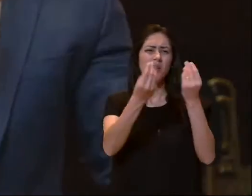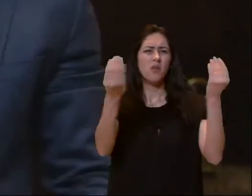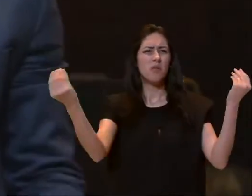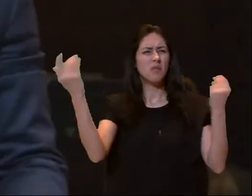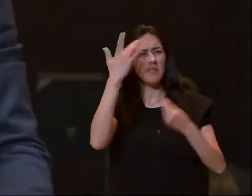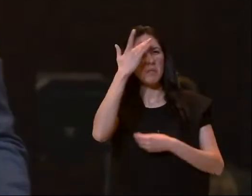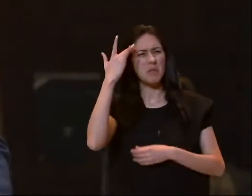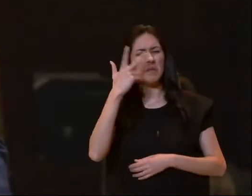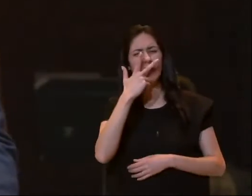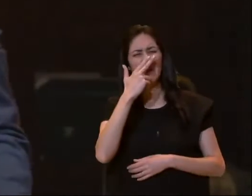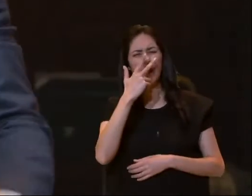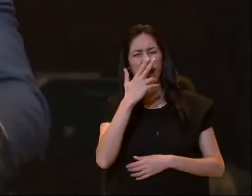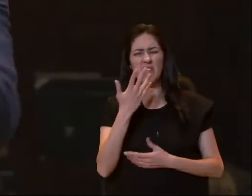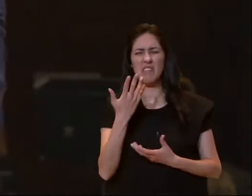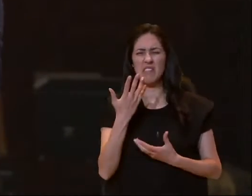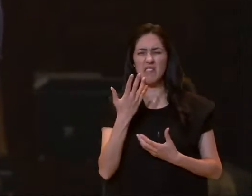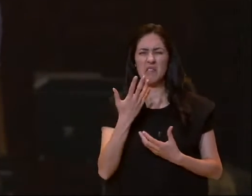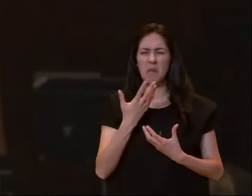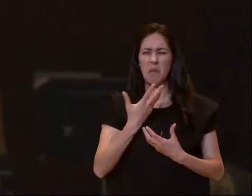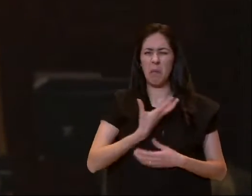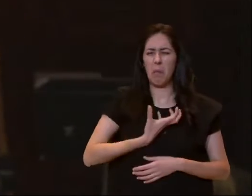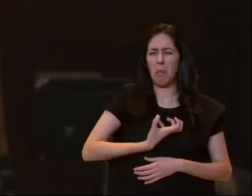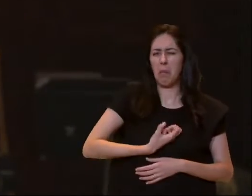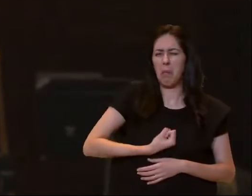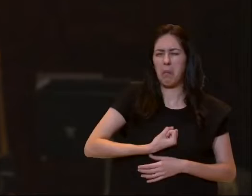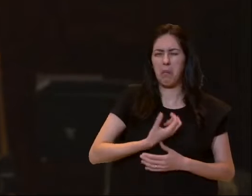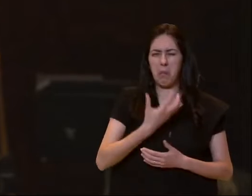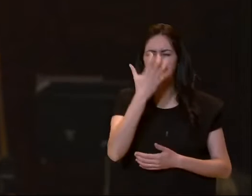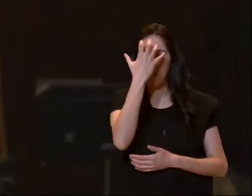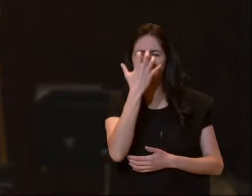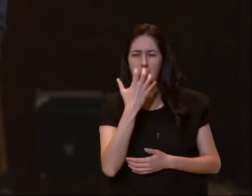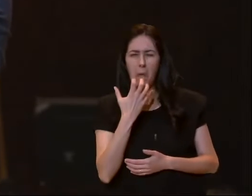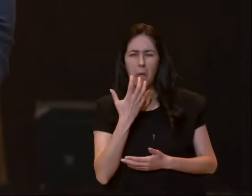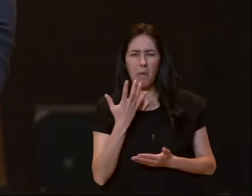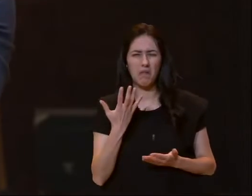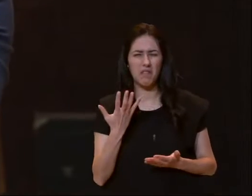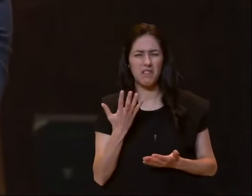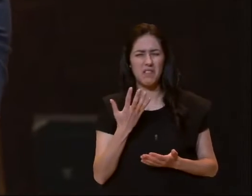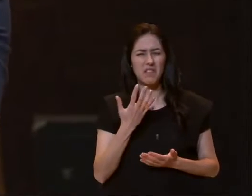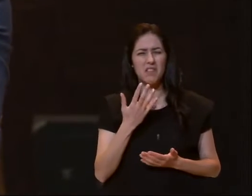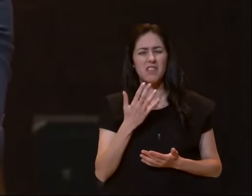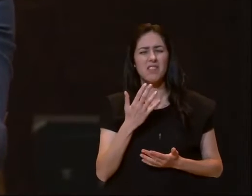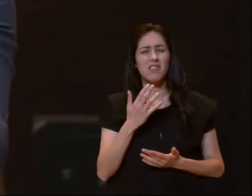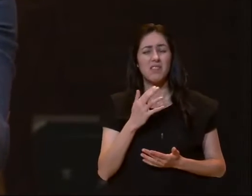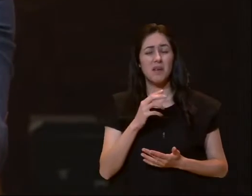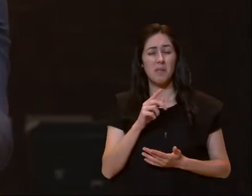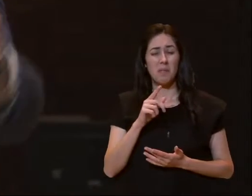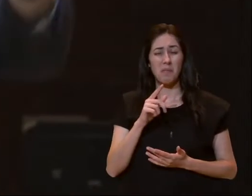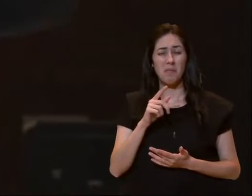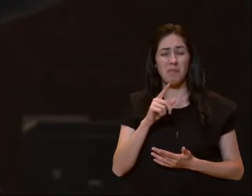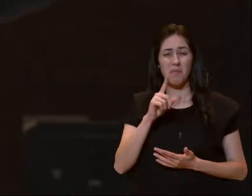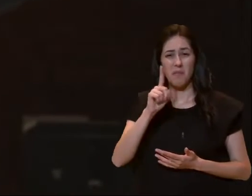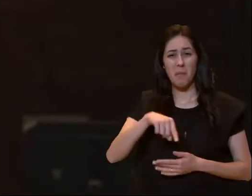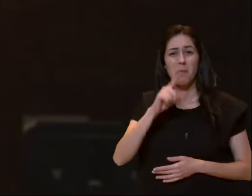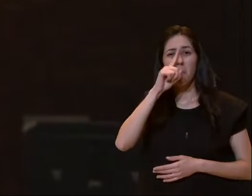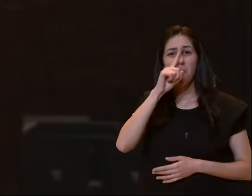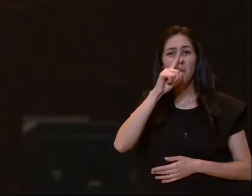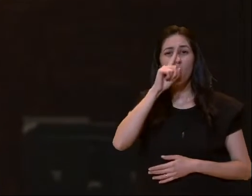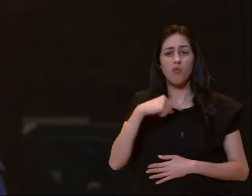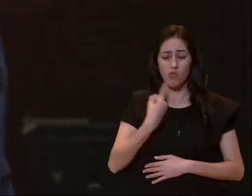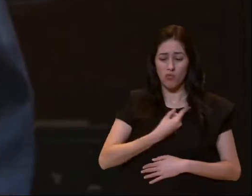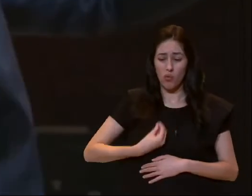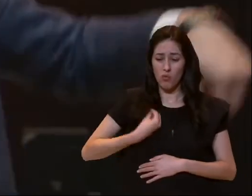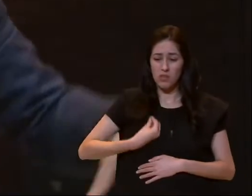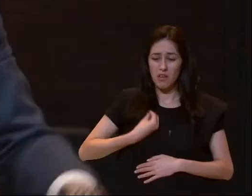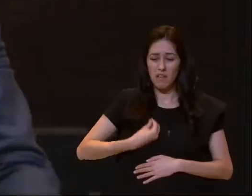amarga, e a amargura é um poço que amarga a nossa vida